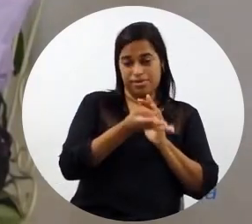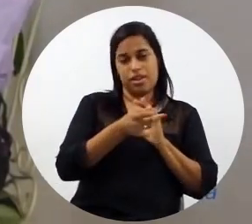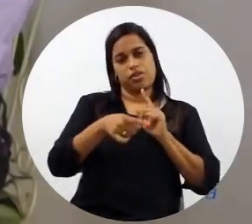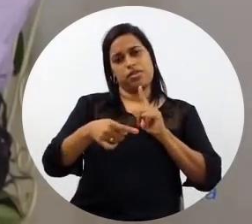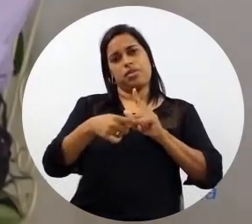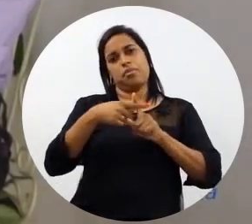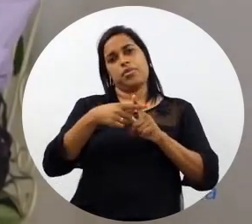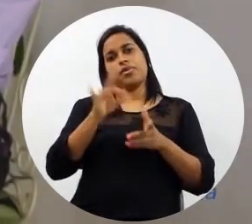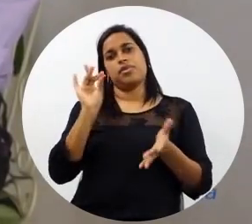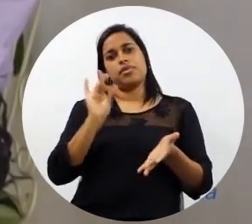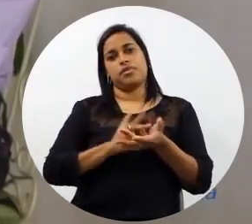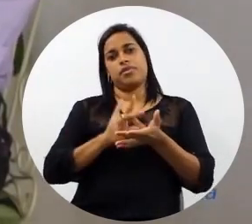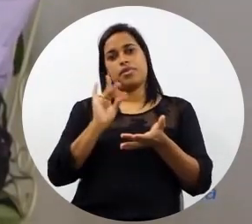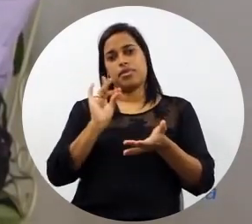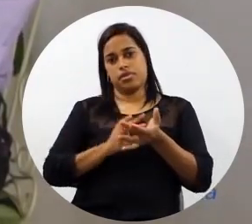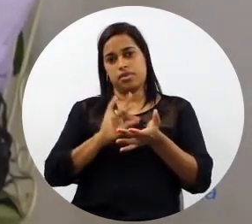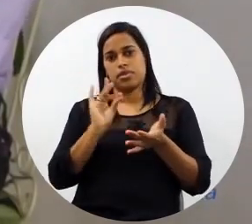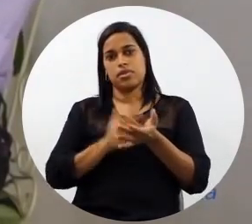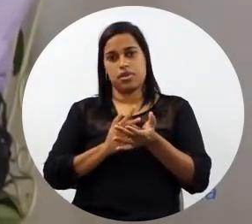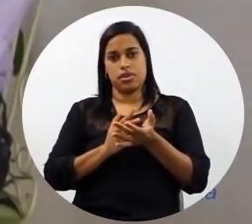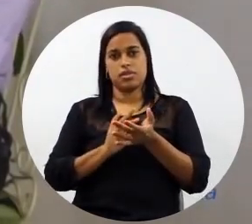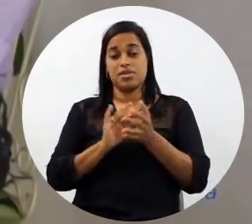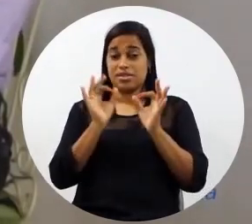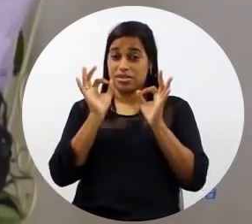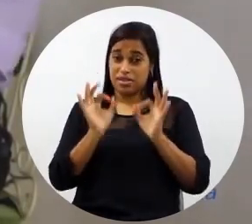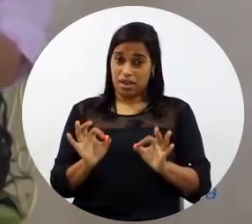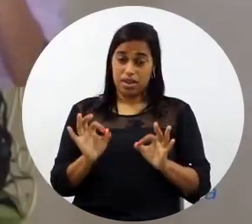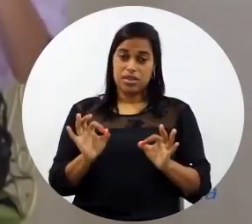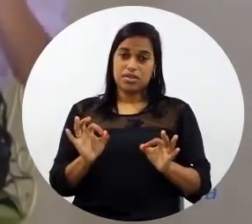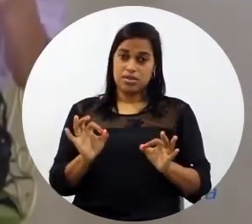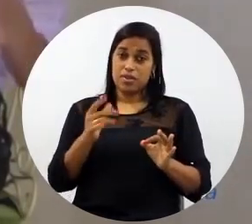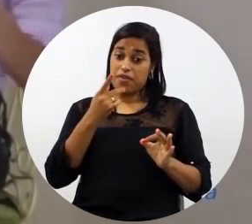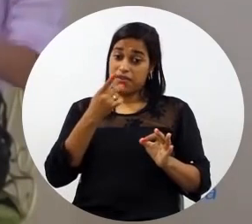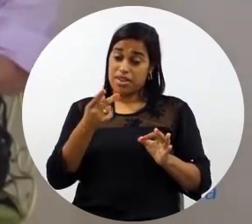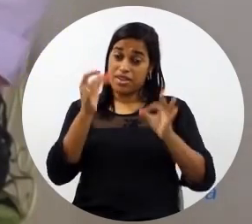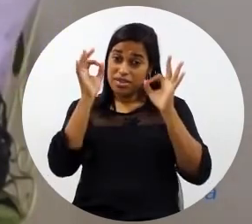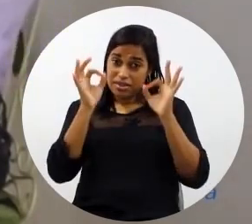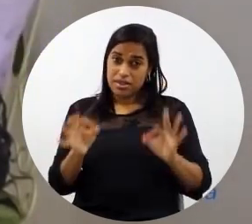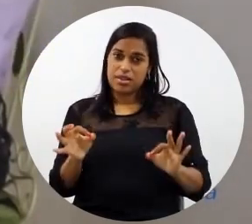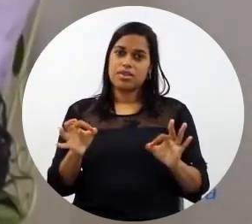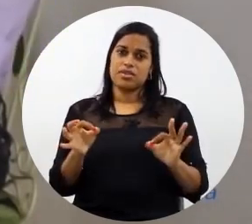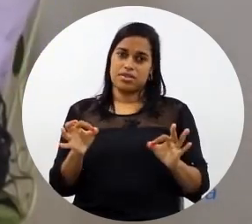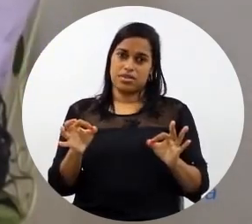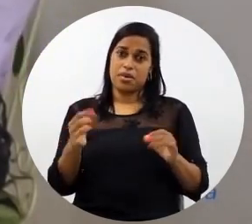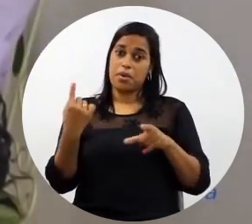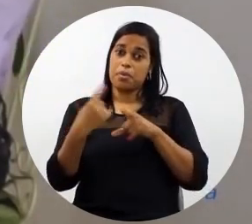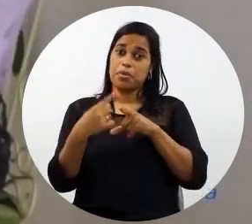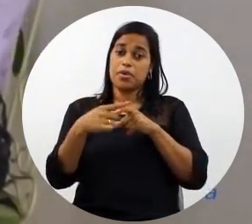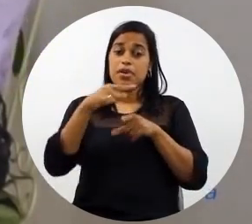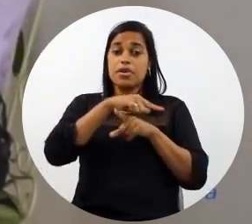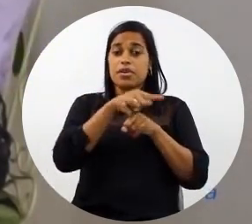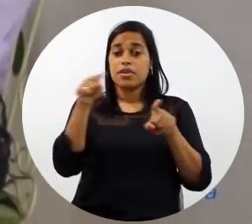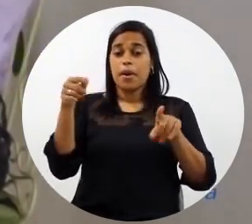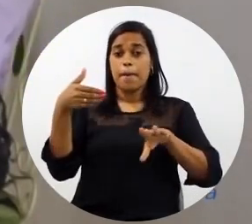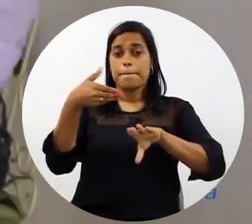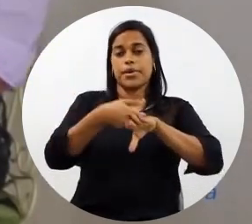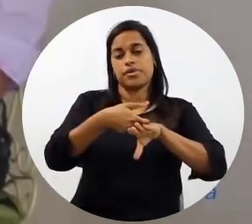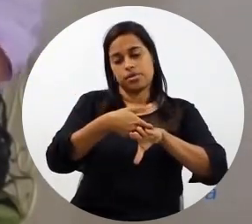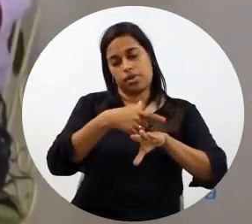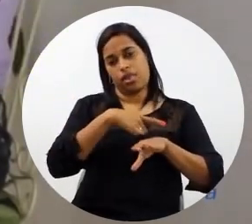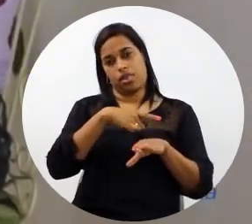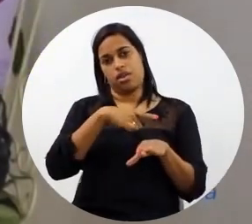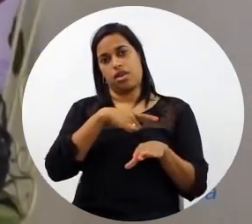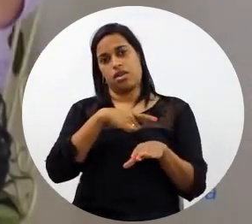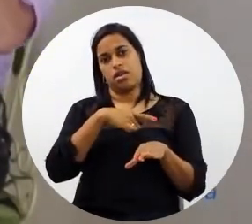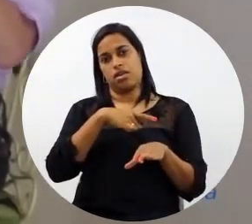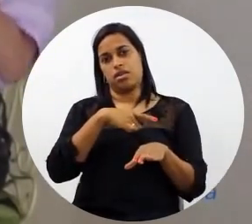realmente coerente ou correto. Poderia até dizer certo, correto, né? Certo. Porque você, ou mais aproximado. Ou mais aproximado